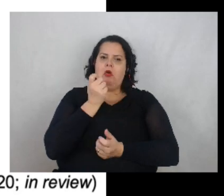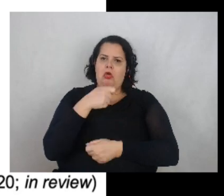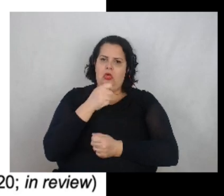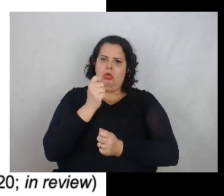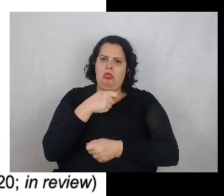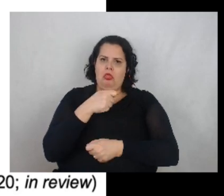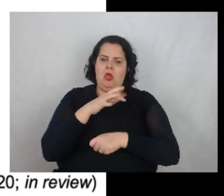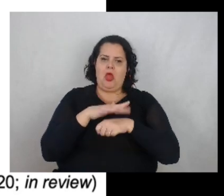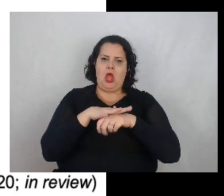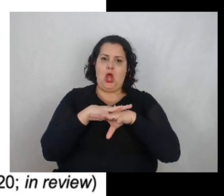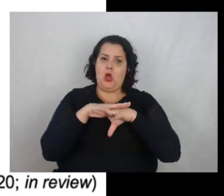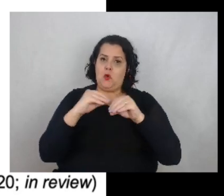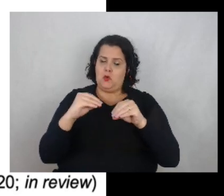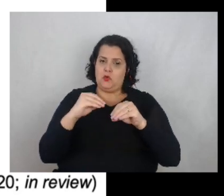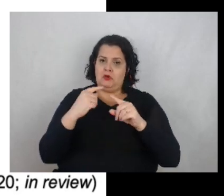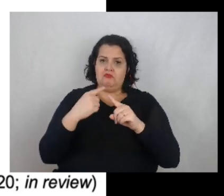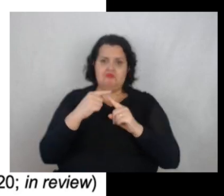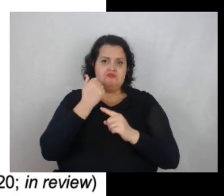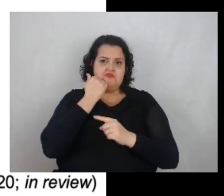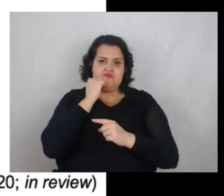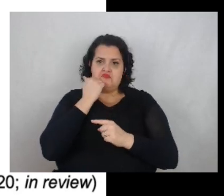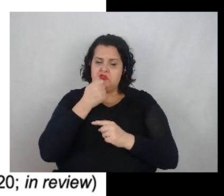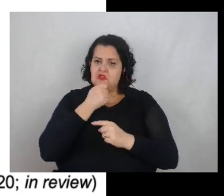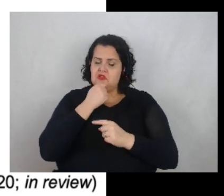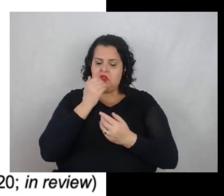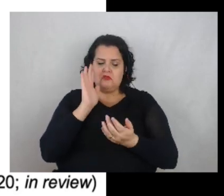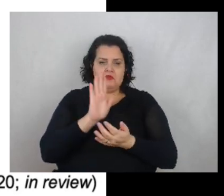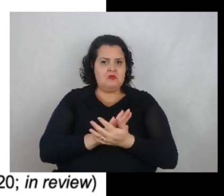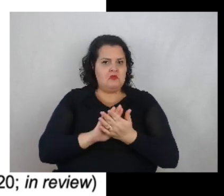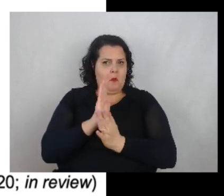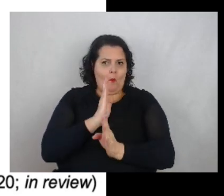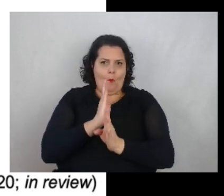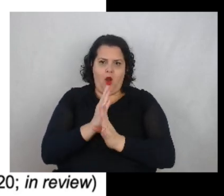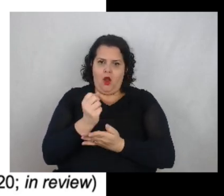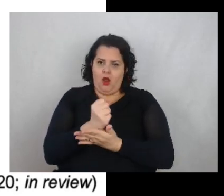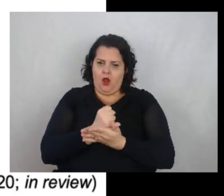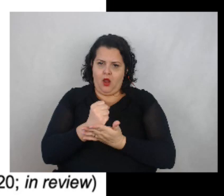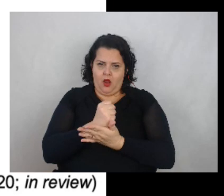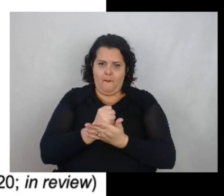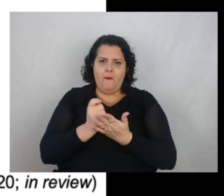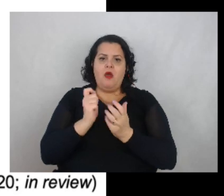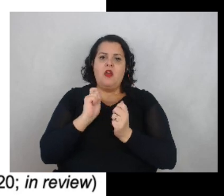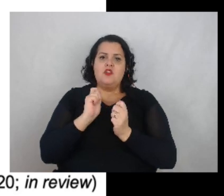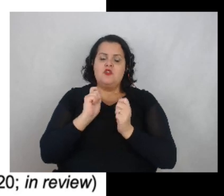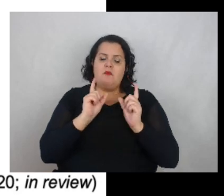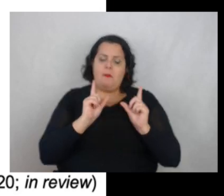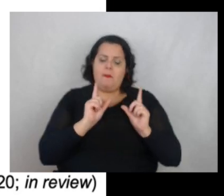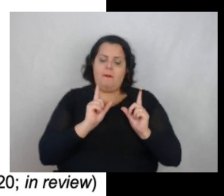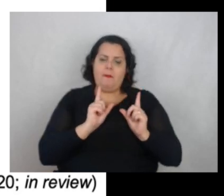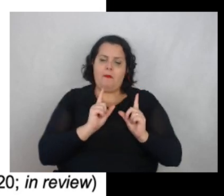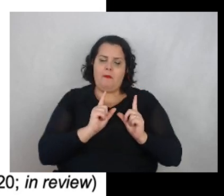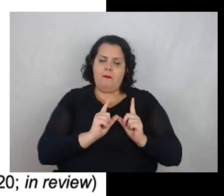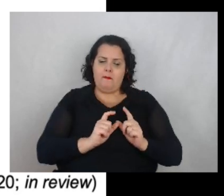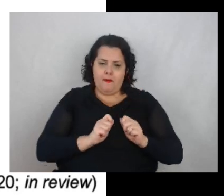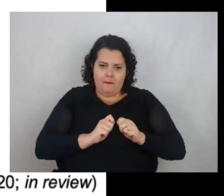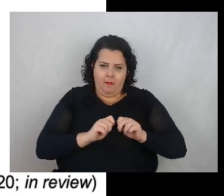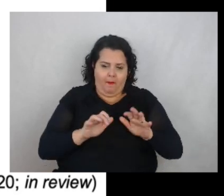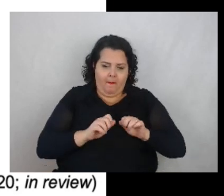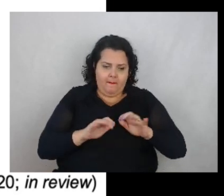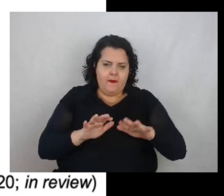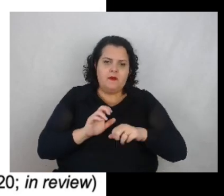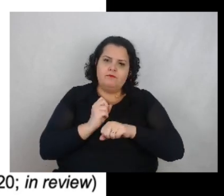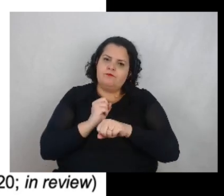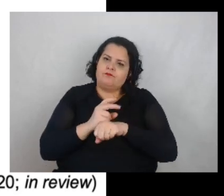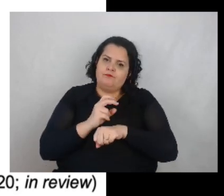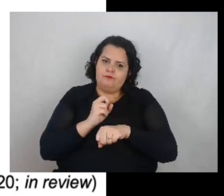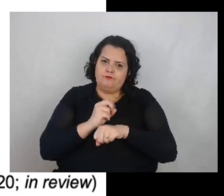pela ciência que seja capaz de diminuir a replicação do vírus em estudos, tanto in vitro como in